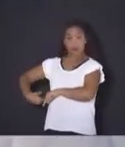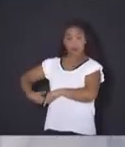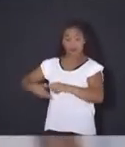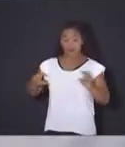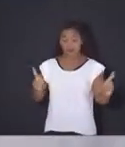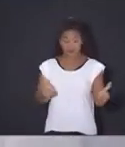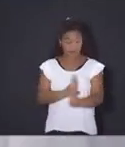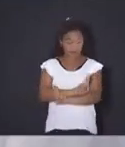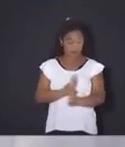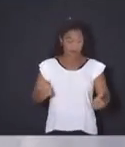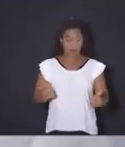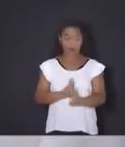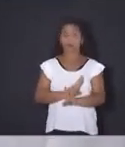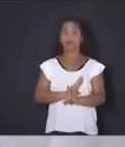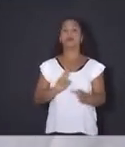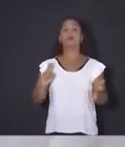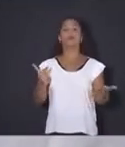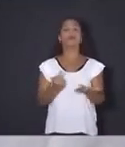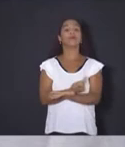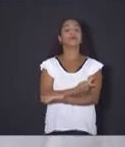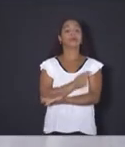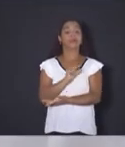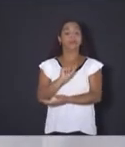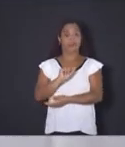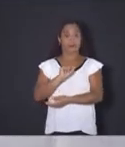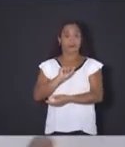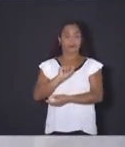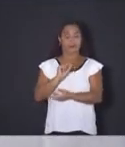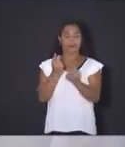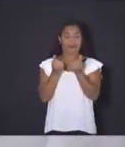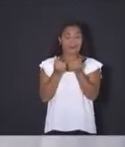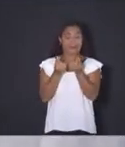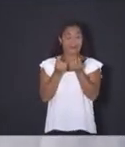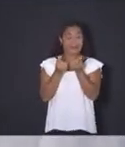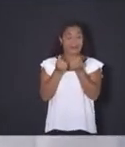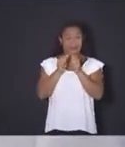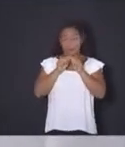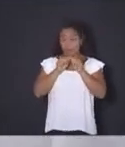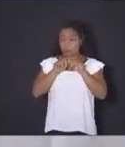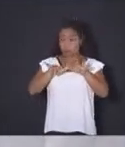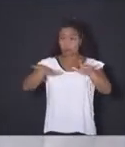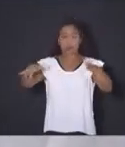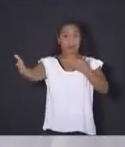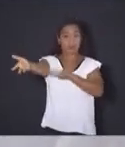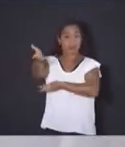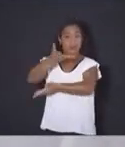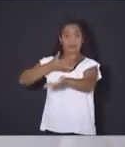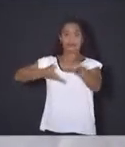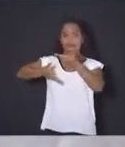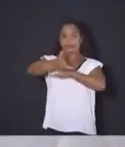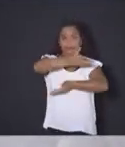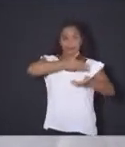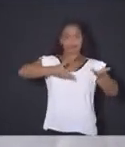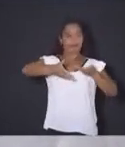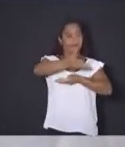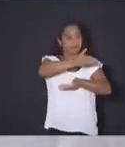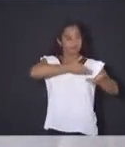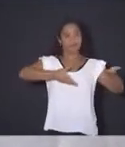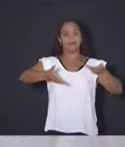desmesurado da circulação de dinheiro da circulação de